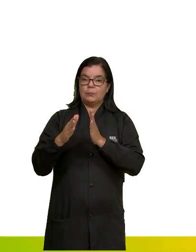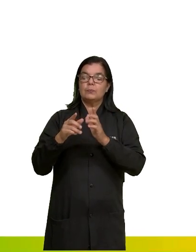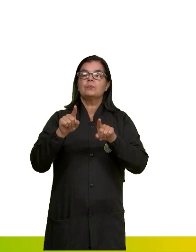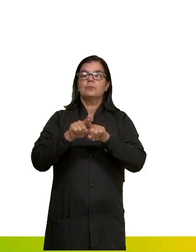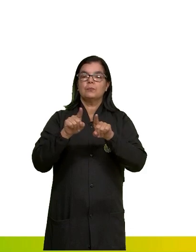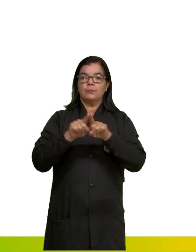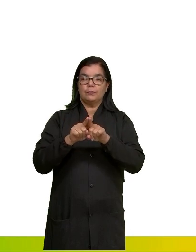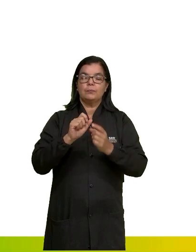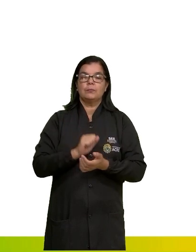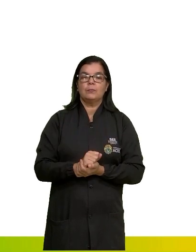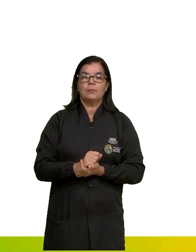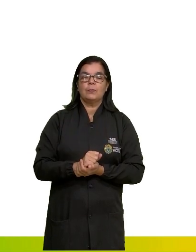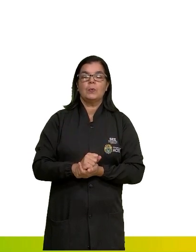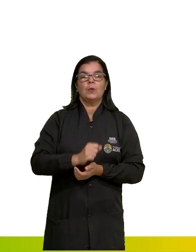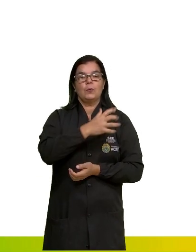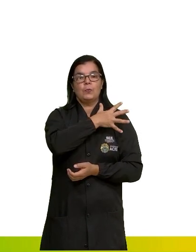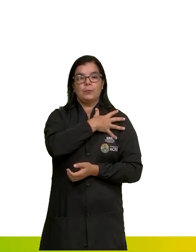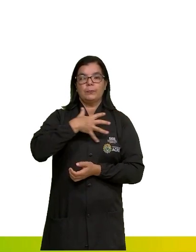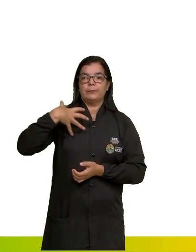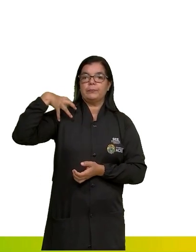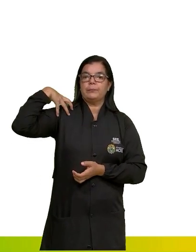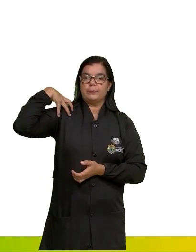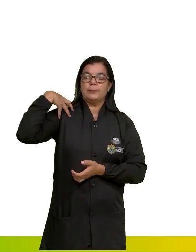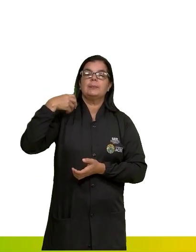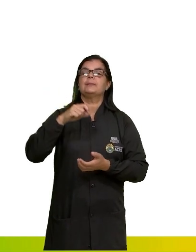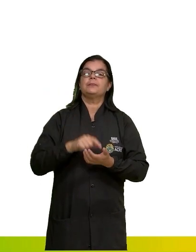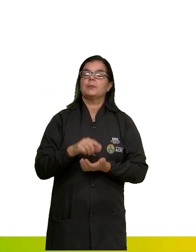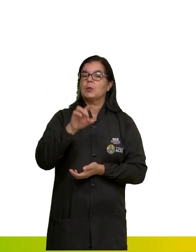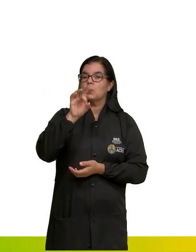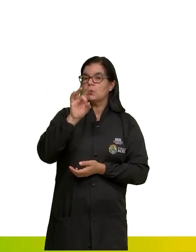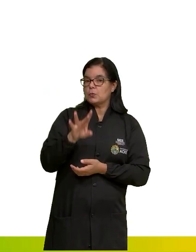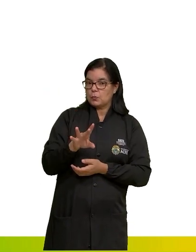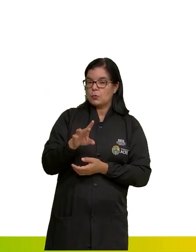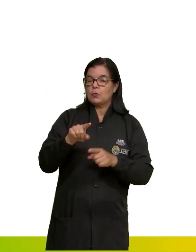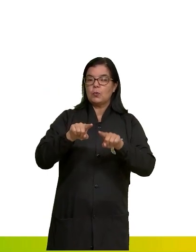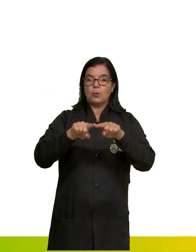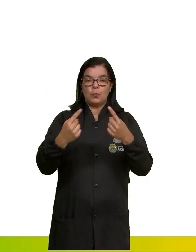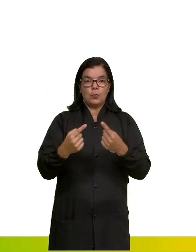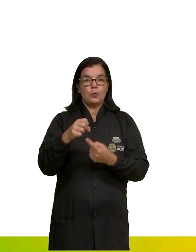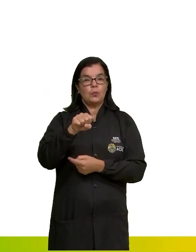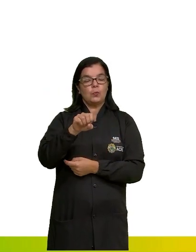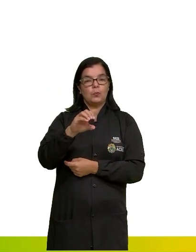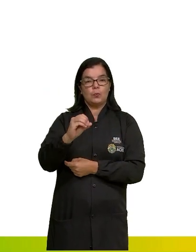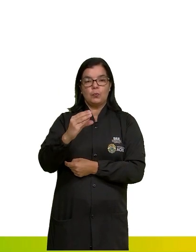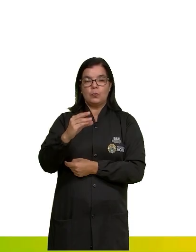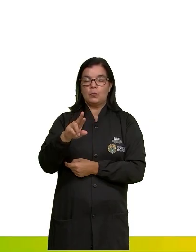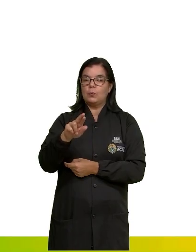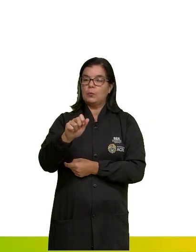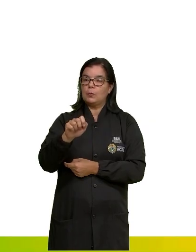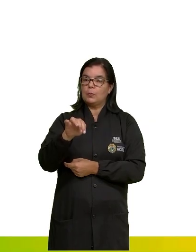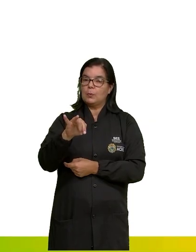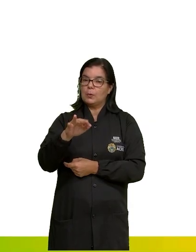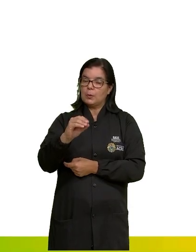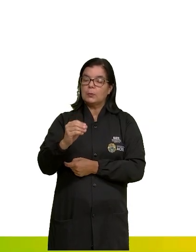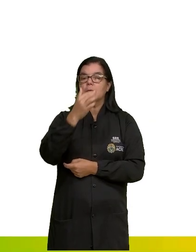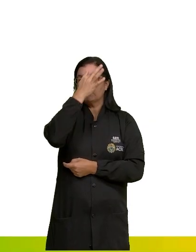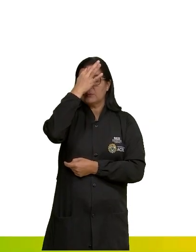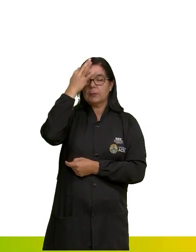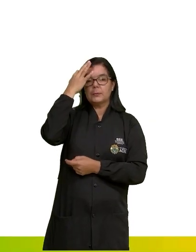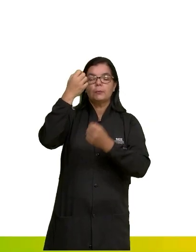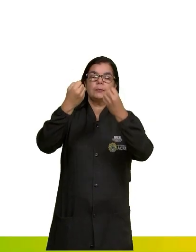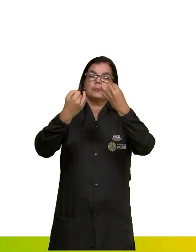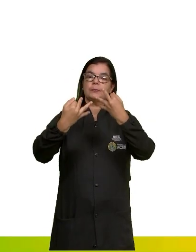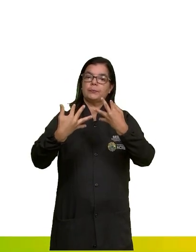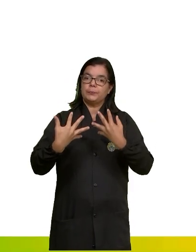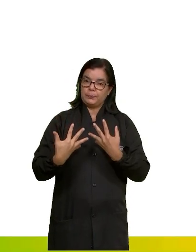que representa a filosofia. E o Sócrates não é um pré-socrático, não é? Ele é o socrático. E a filosofia que vai